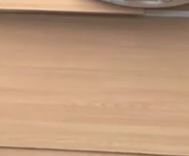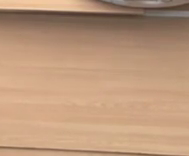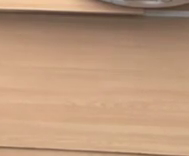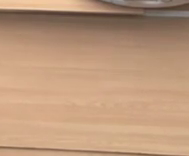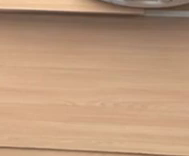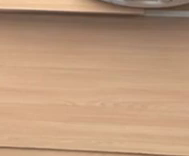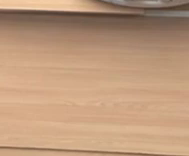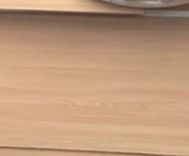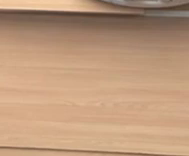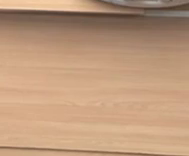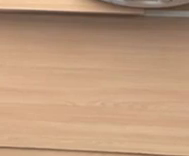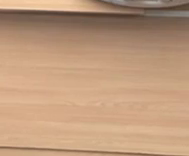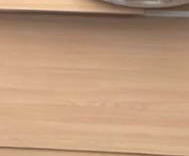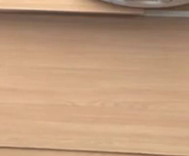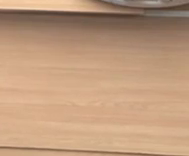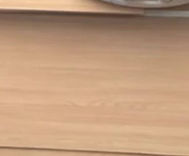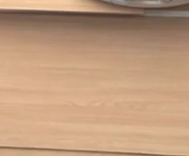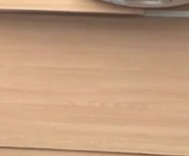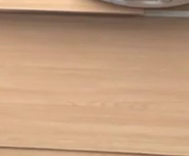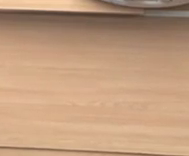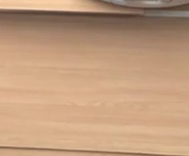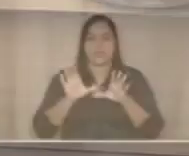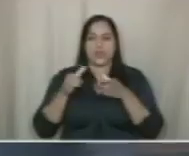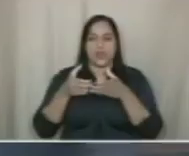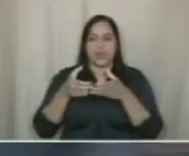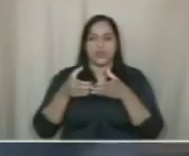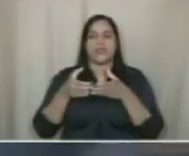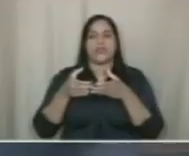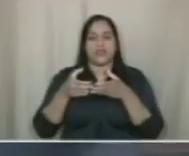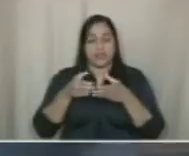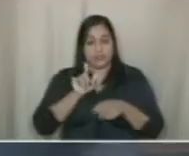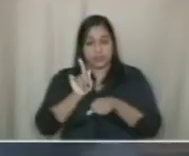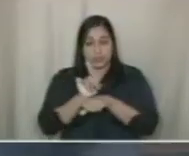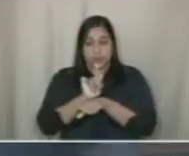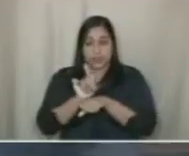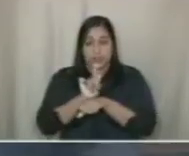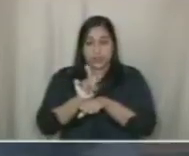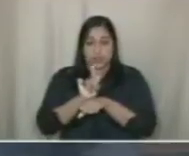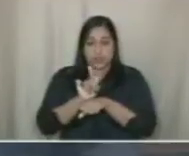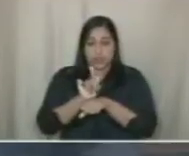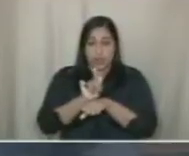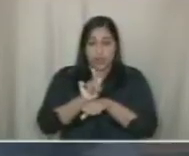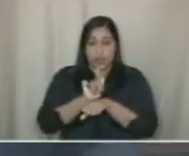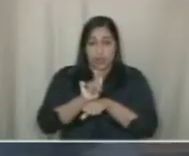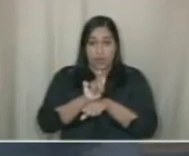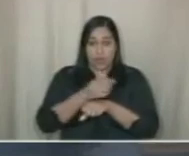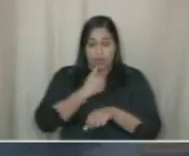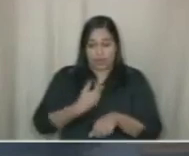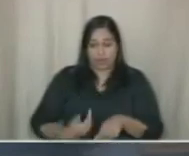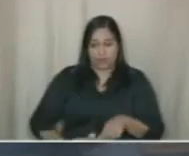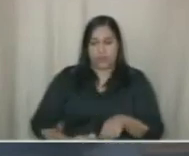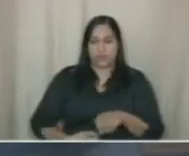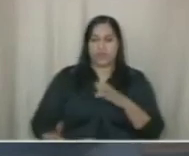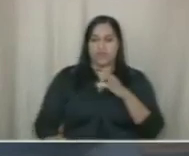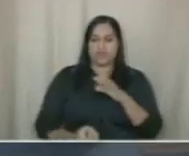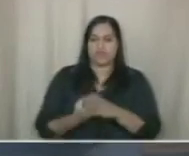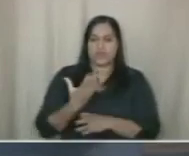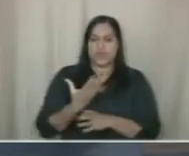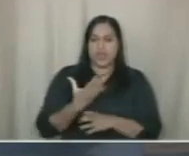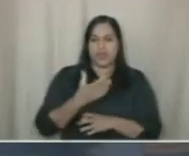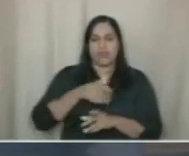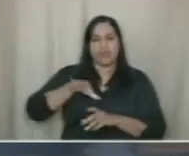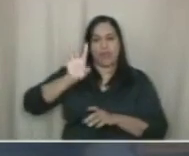importância desta categoria profissional para o serviço público governamental uma carreira que foi criada com alguns princípios